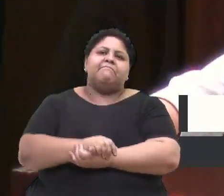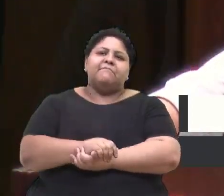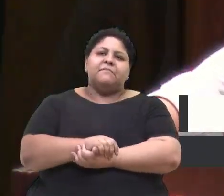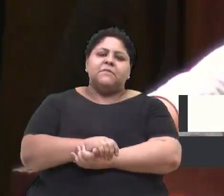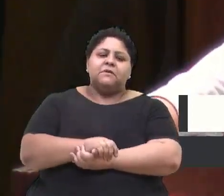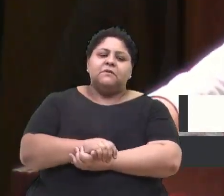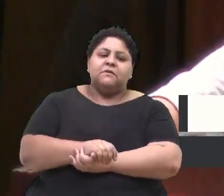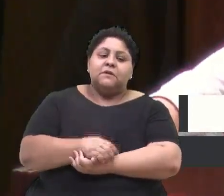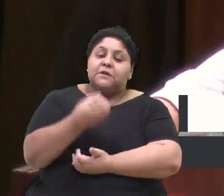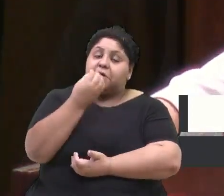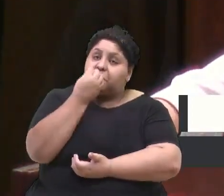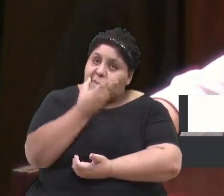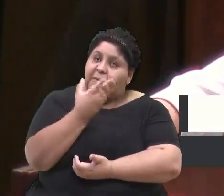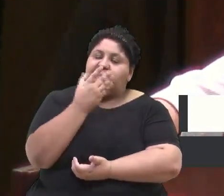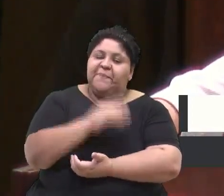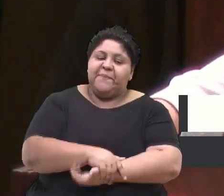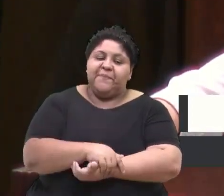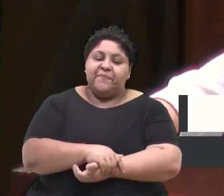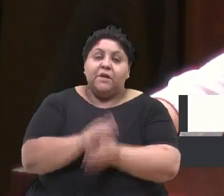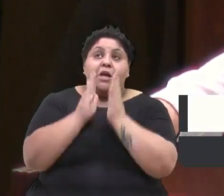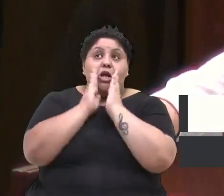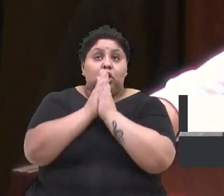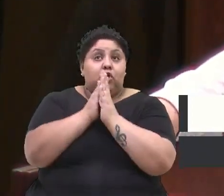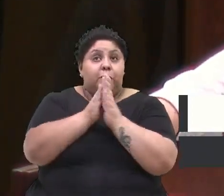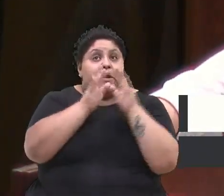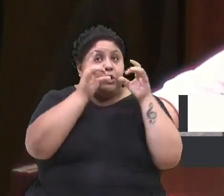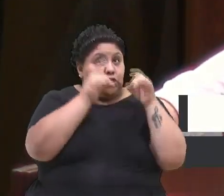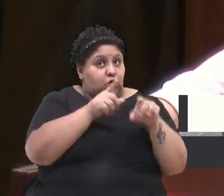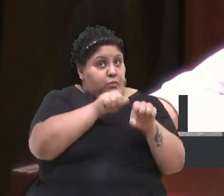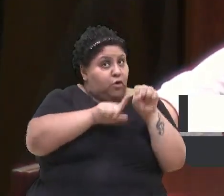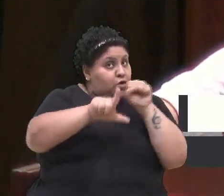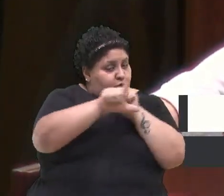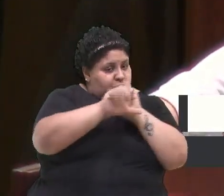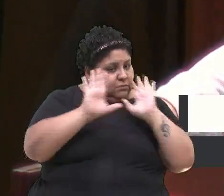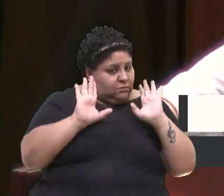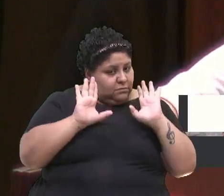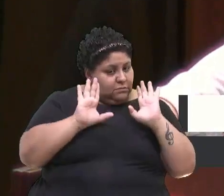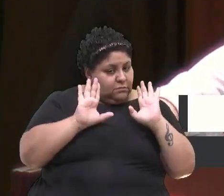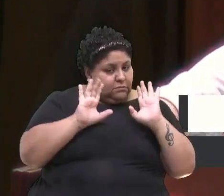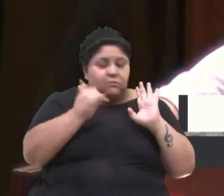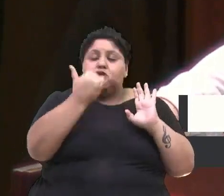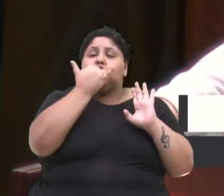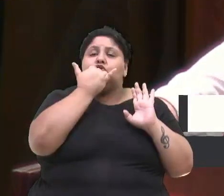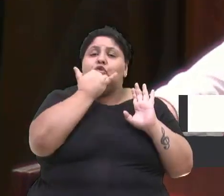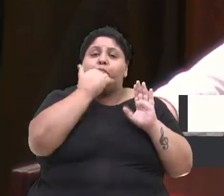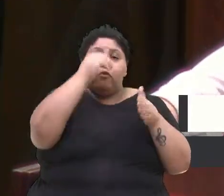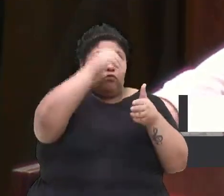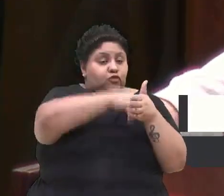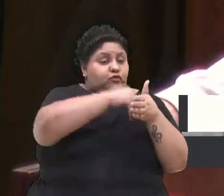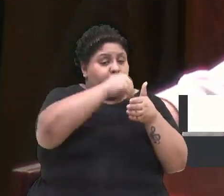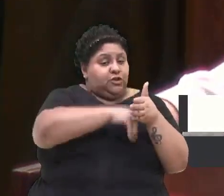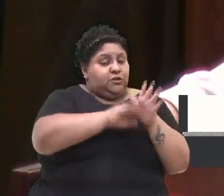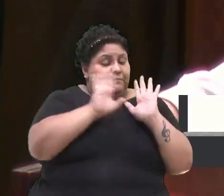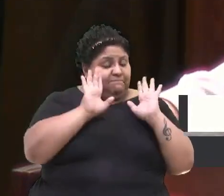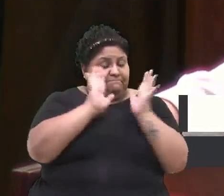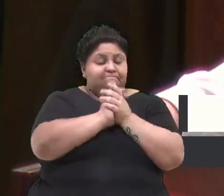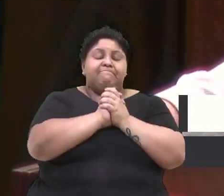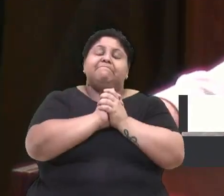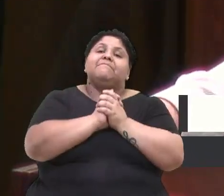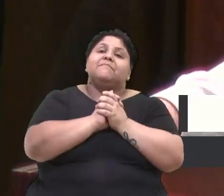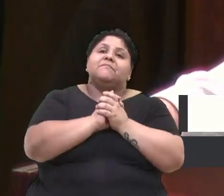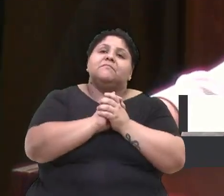coisa boa. Coisa boa. Tomara que sobre uns votinhos lá. Não leve todos os votos lá, vereador. Não, a brincadeira.